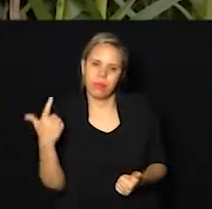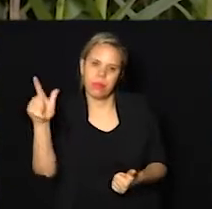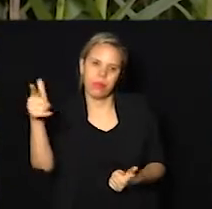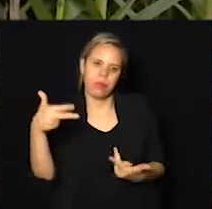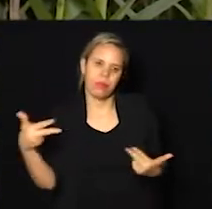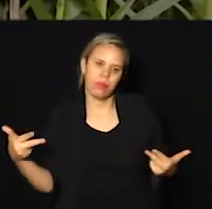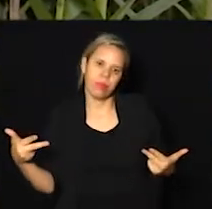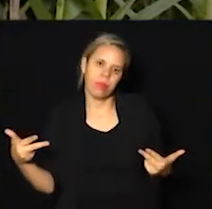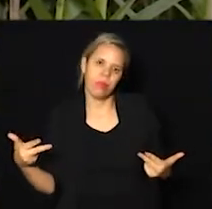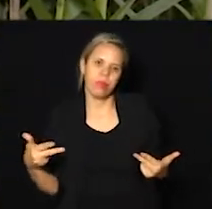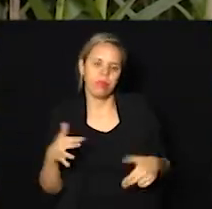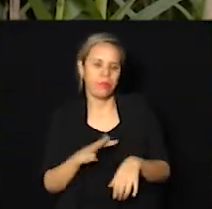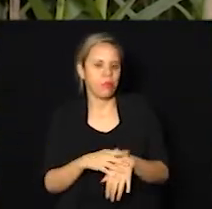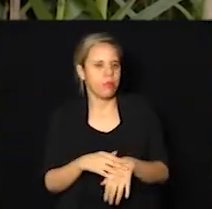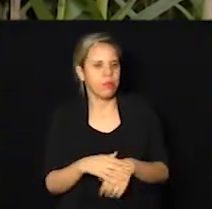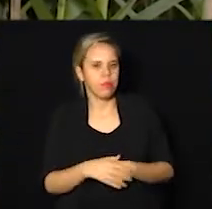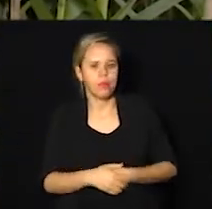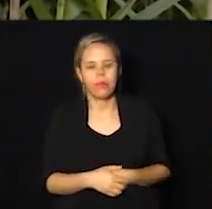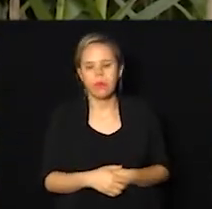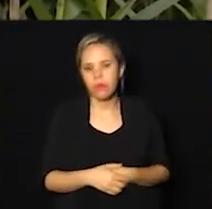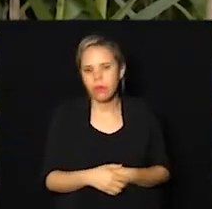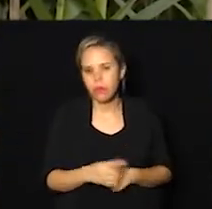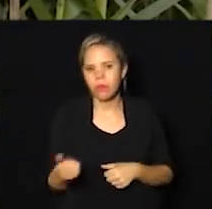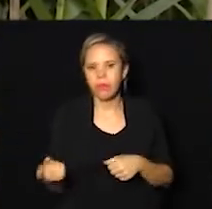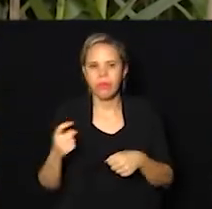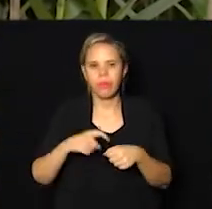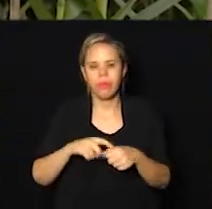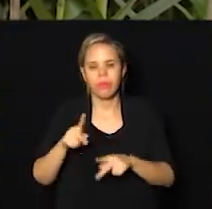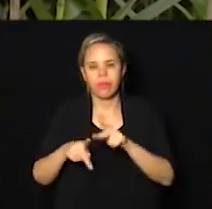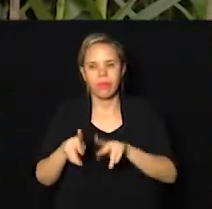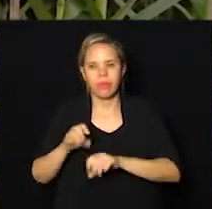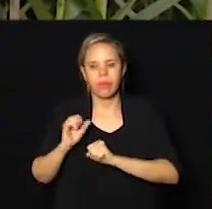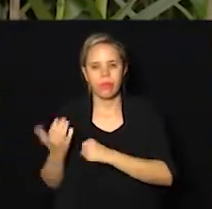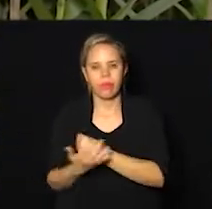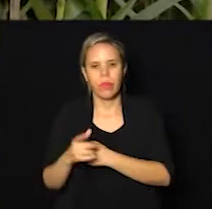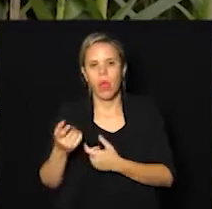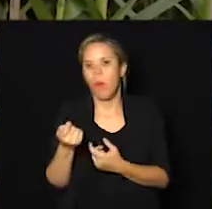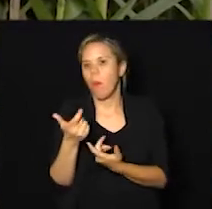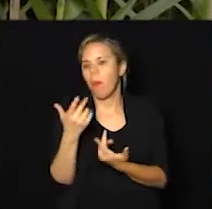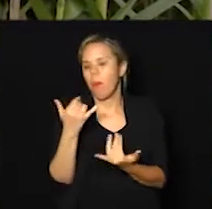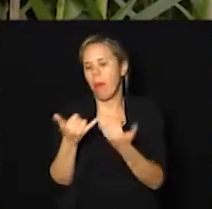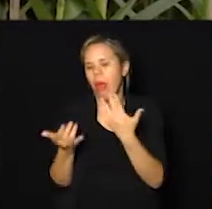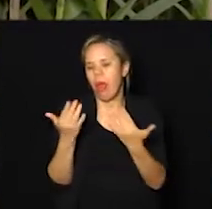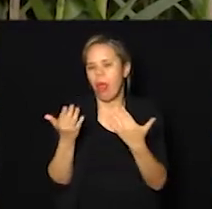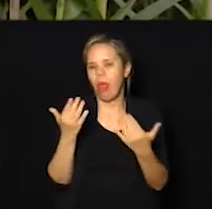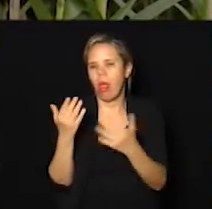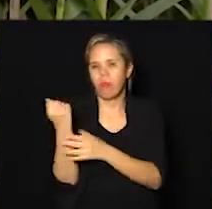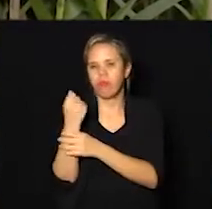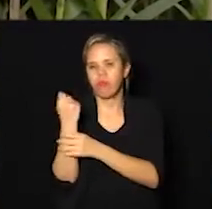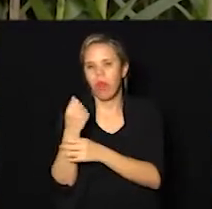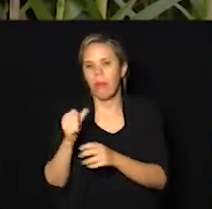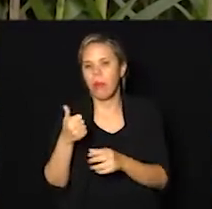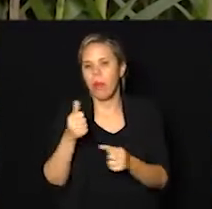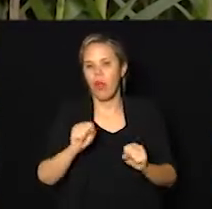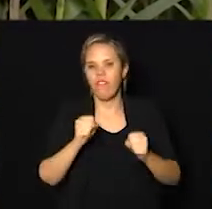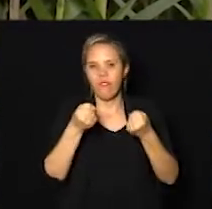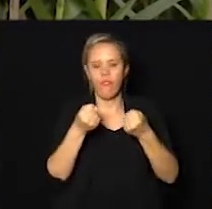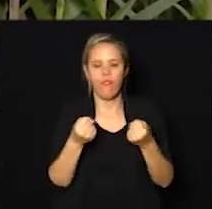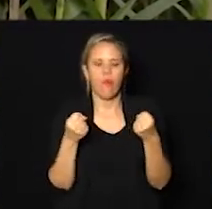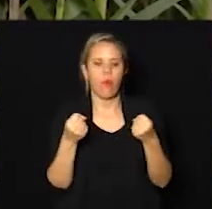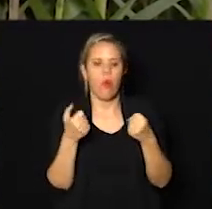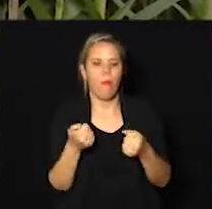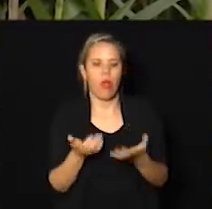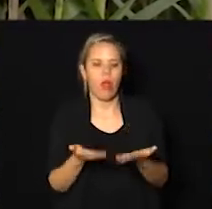tenha alguma outra patologia envolvida. Então, essa volta ela tem que ser quase fisioterápica. Primeiro, um reforço